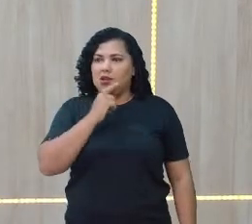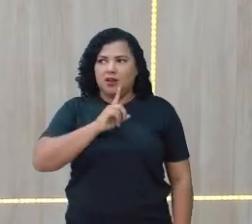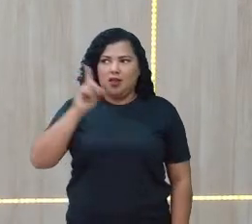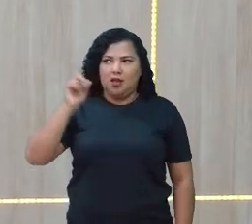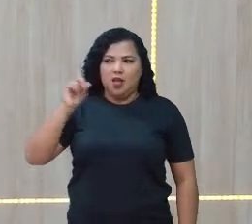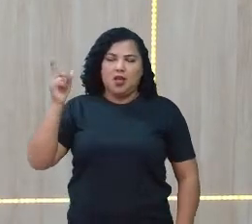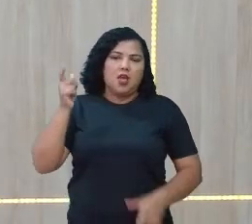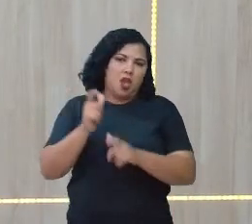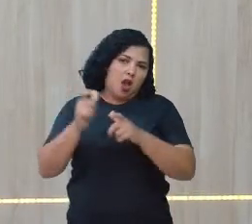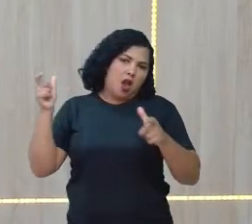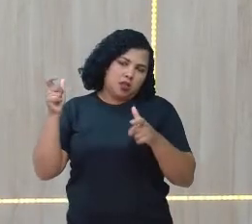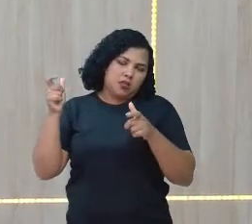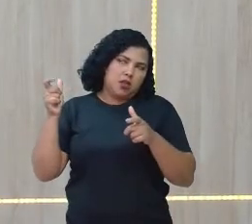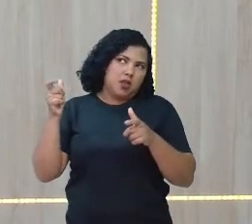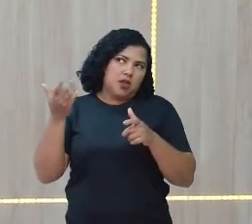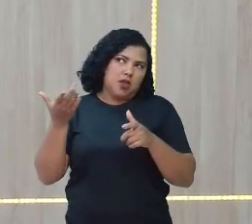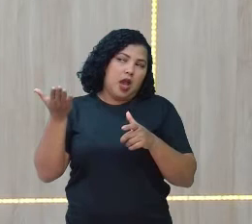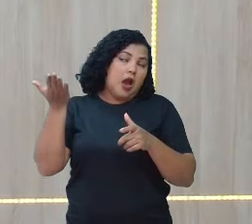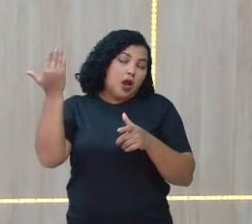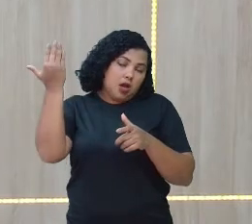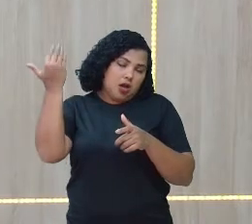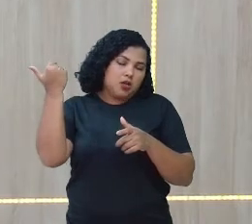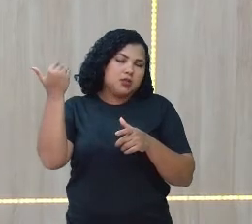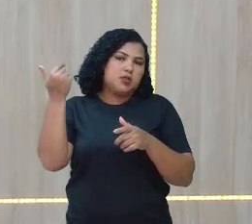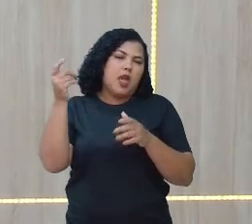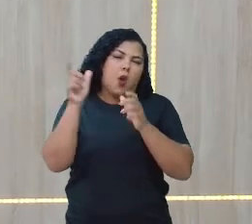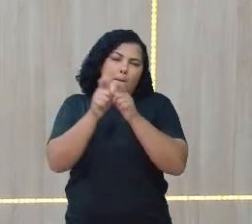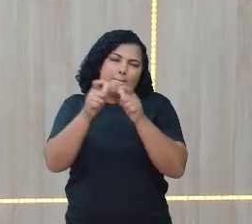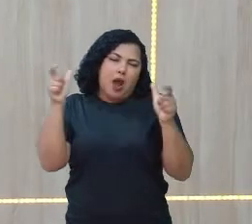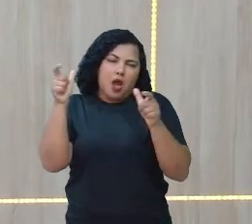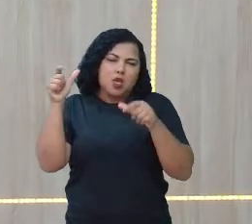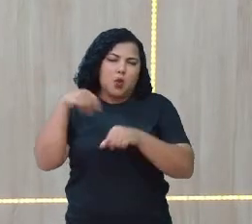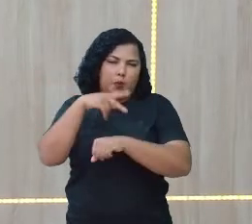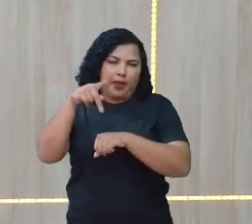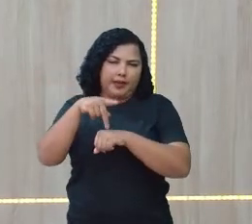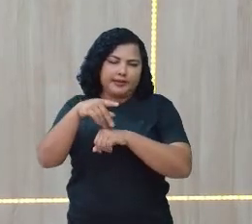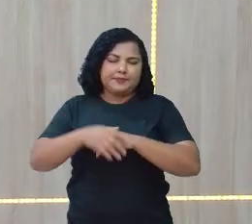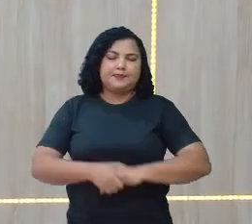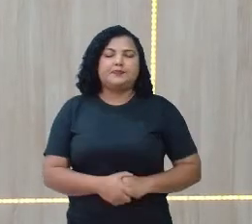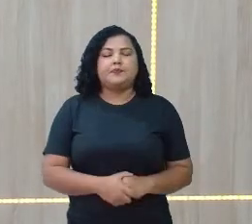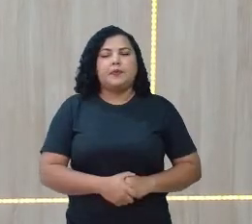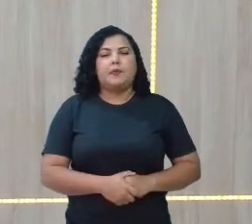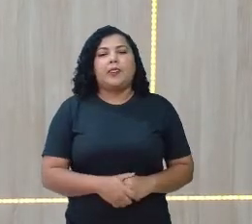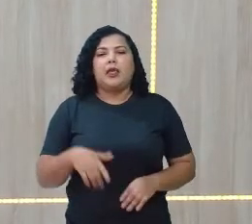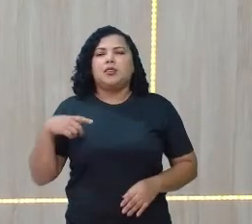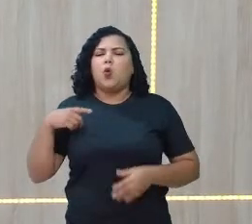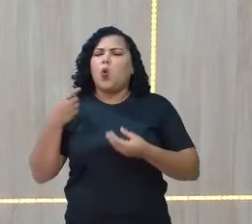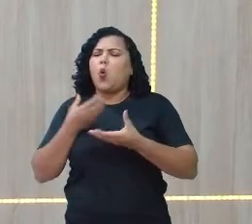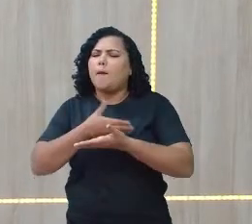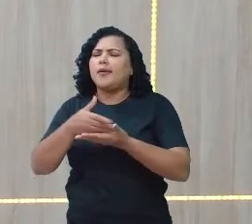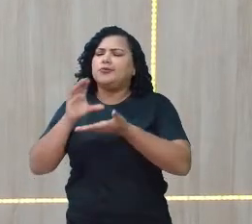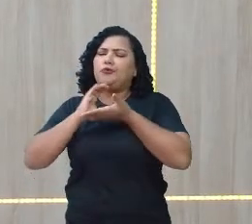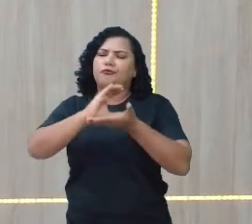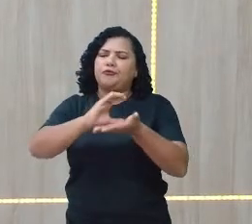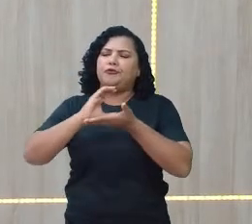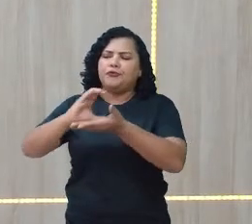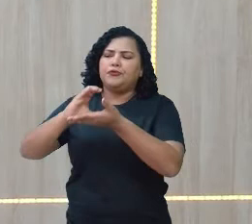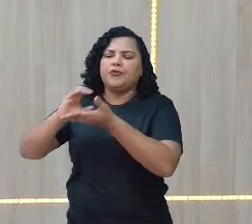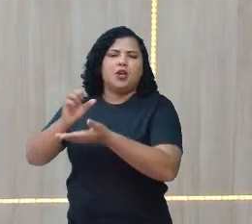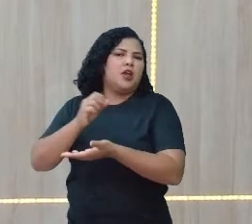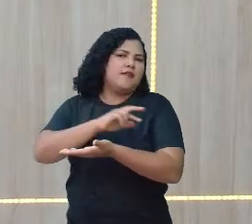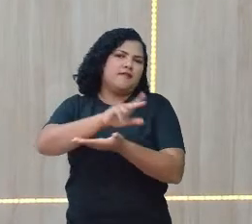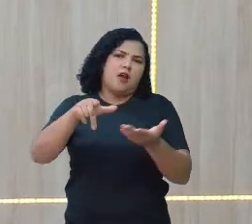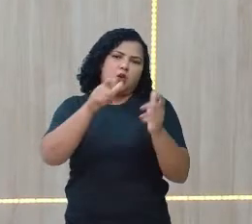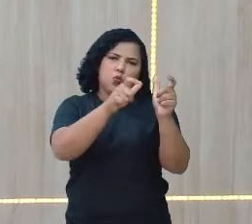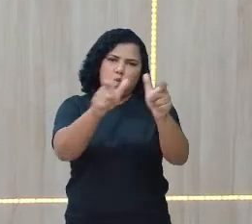império mundial, né, passou a utilizar o capital que eles tinham demais a fazer investimentos de infraestrutura em várias partes do